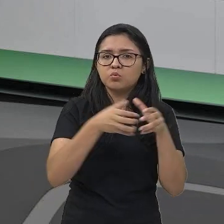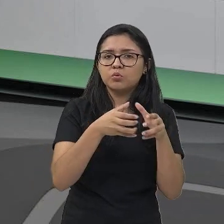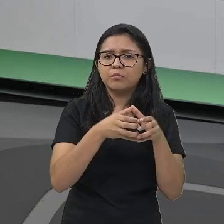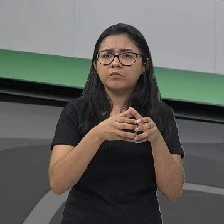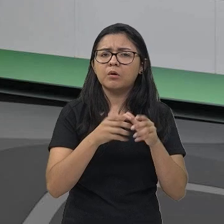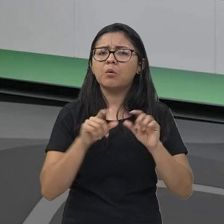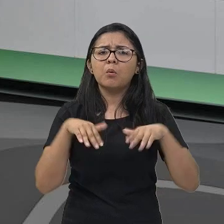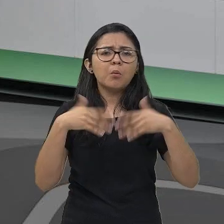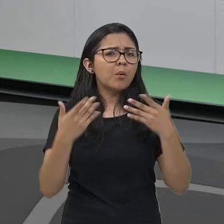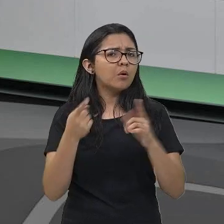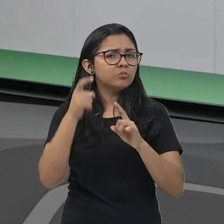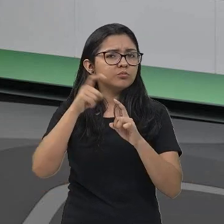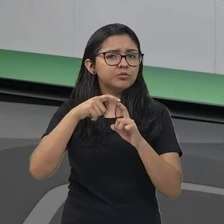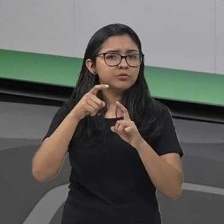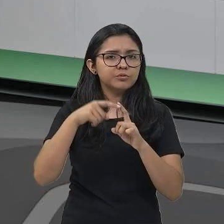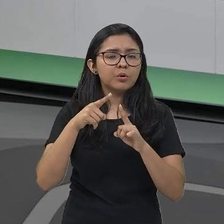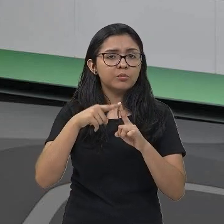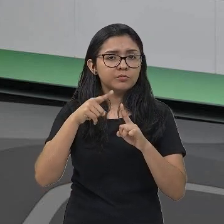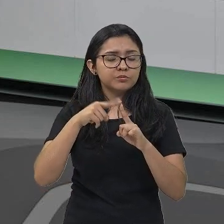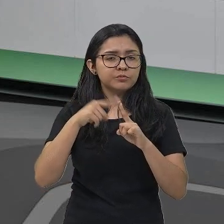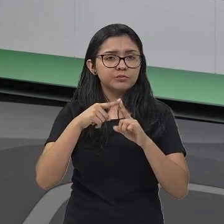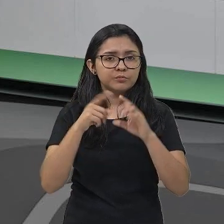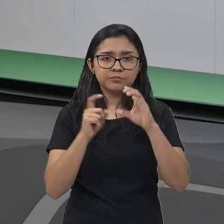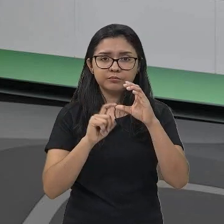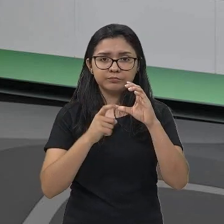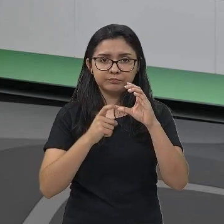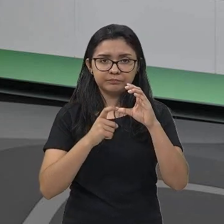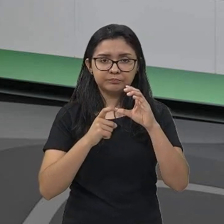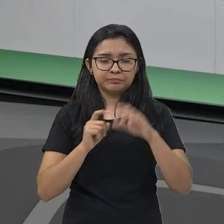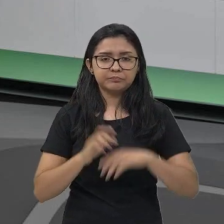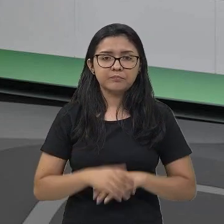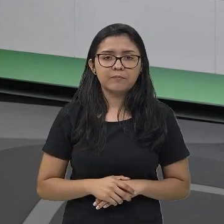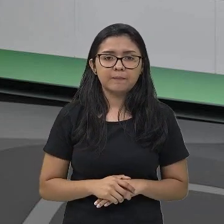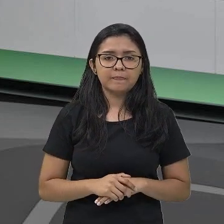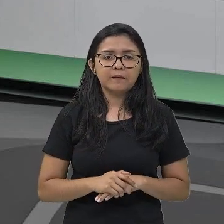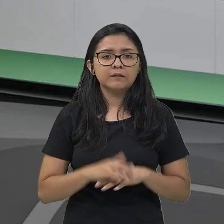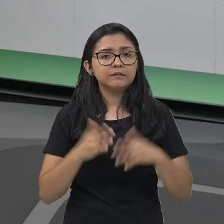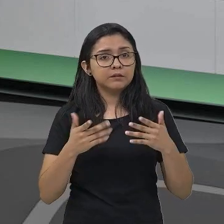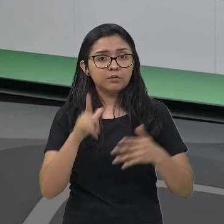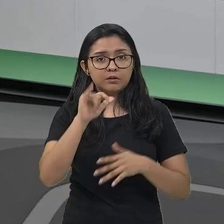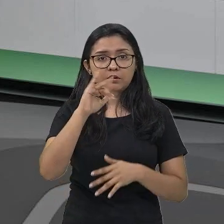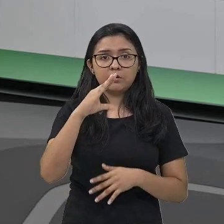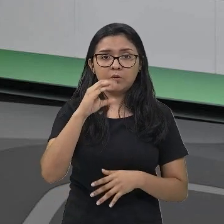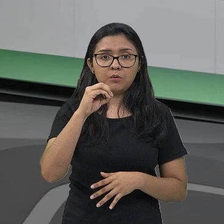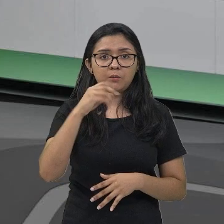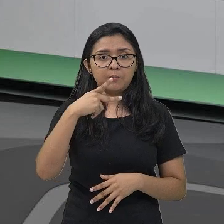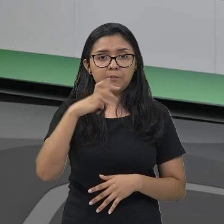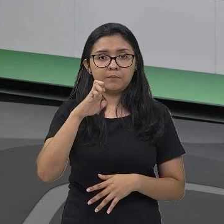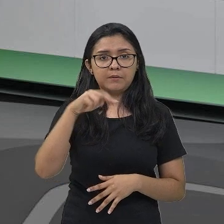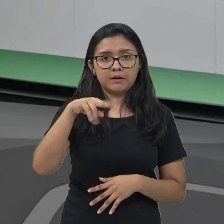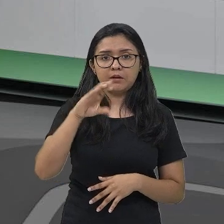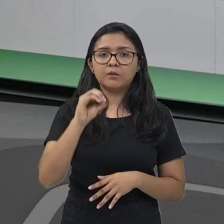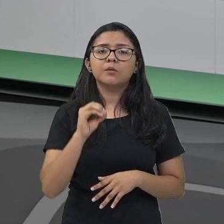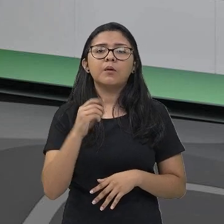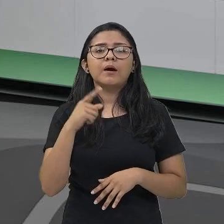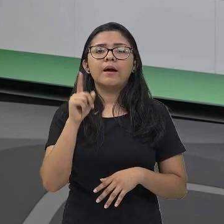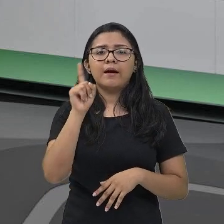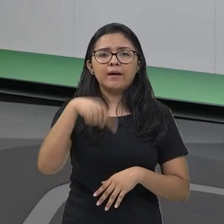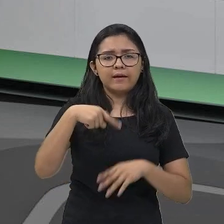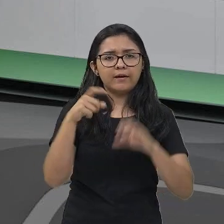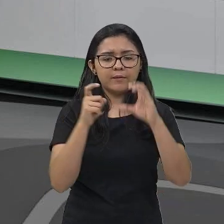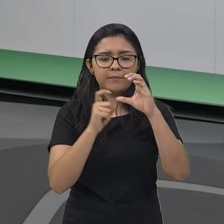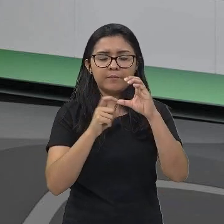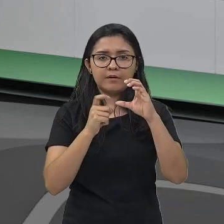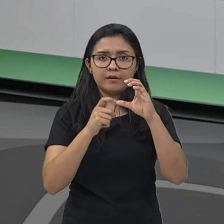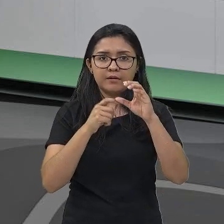cadeia carbônica é essa, tá bom? Então, aqui o licopeno é classificado como uma cadeia